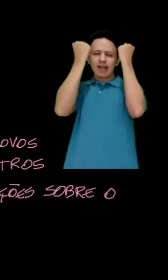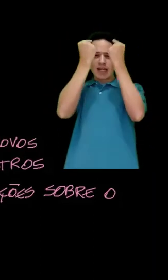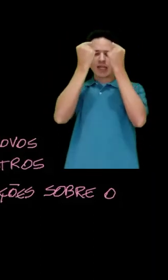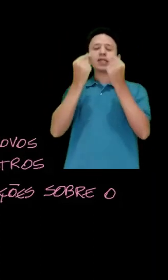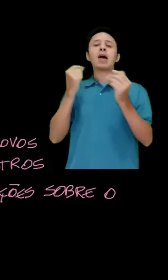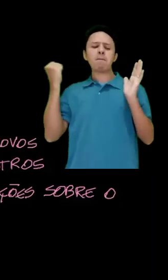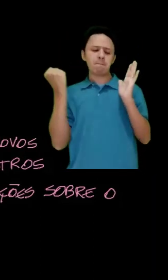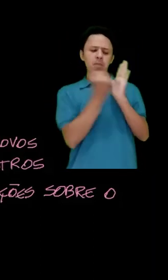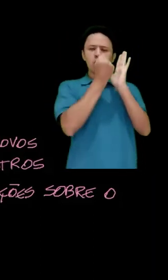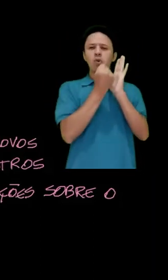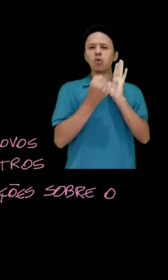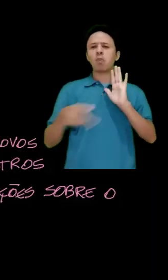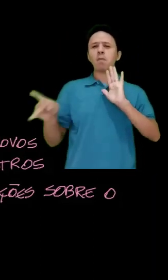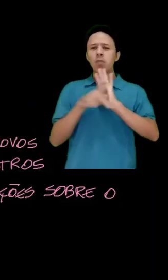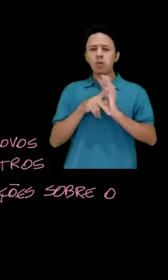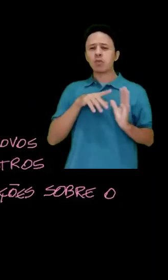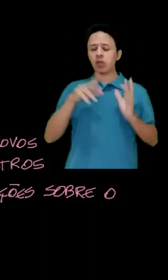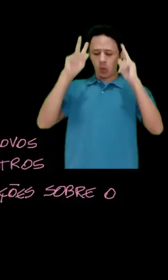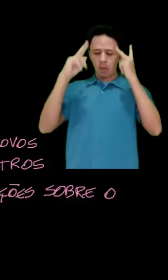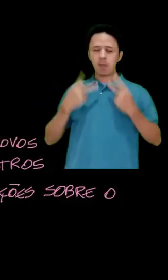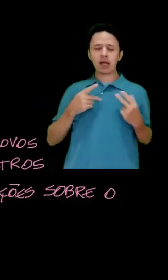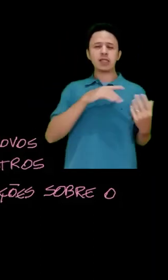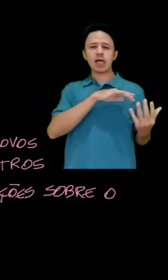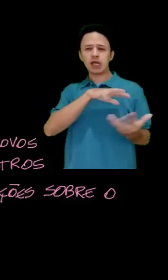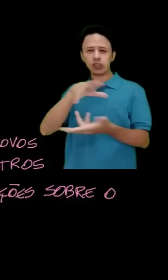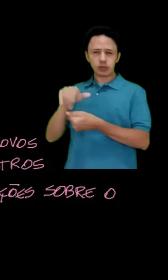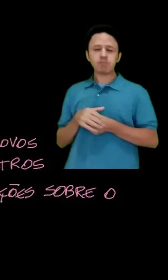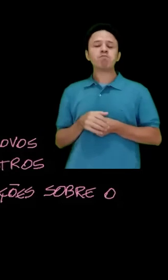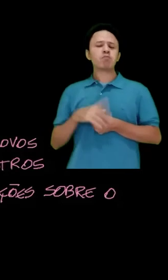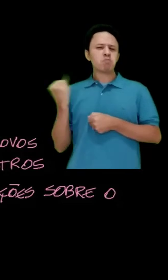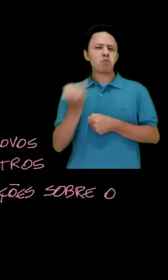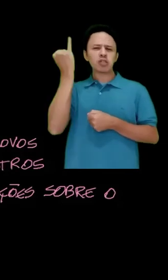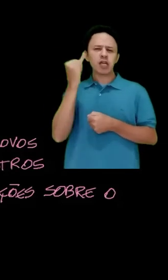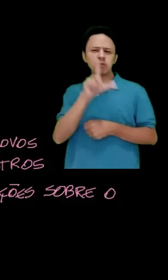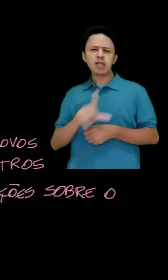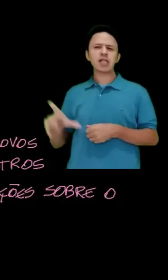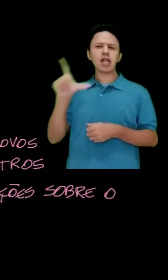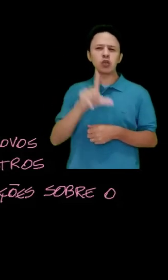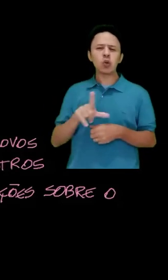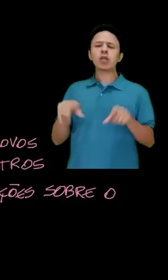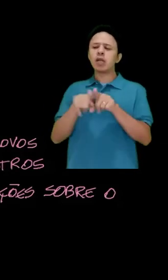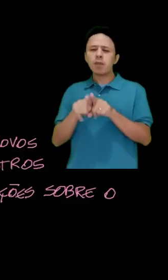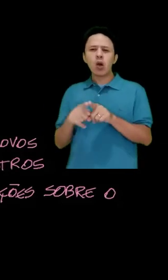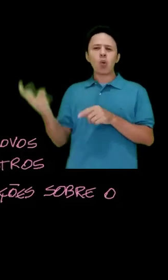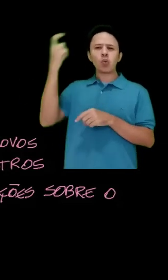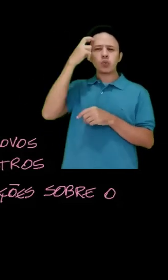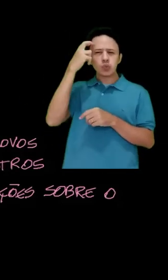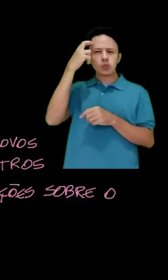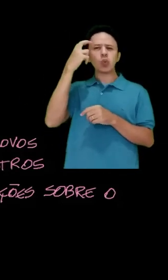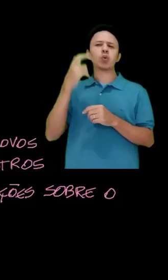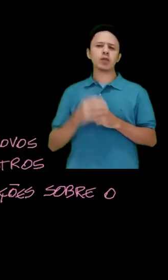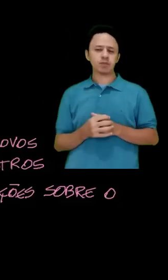são um patrimônio da humanidade. Isso por serem muito importantes para a literatura e para a cultura mundial como um